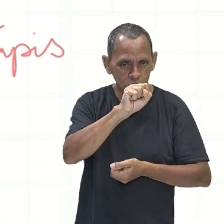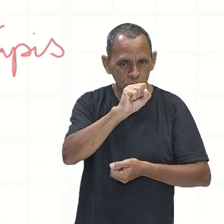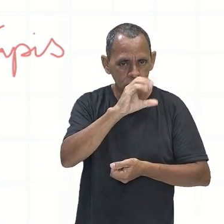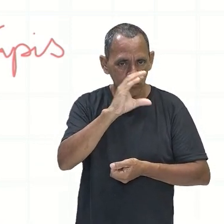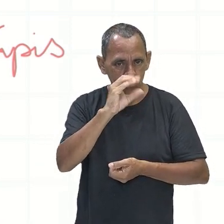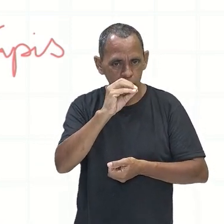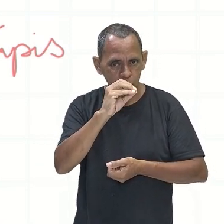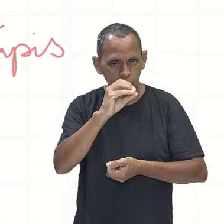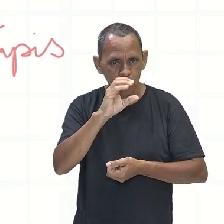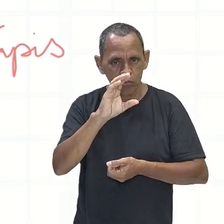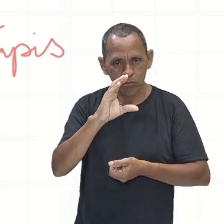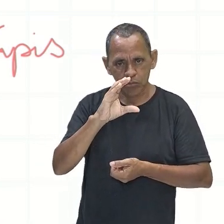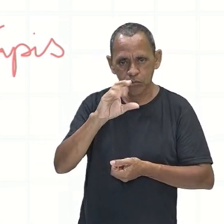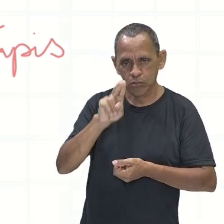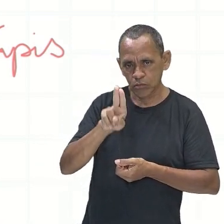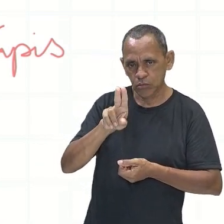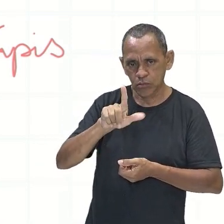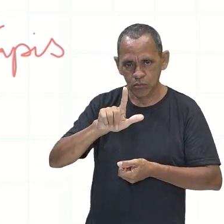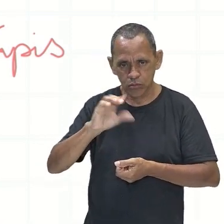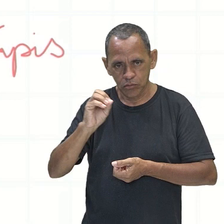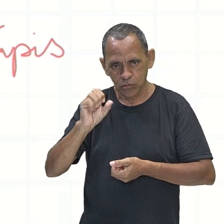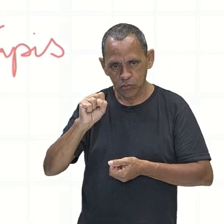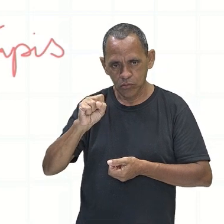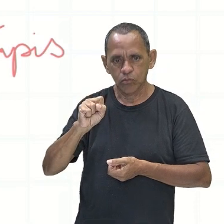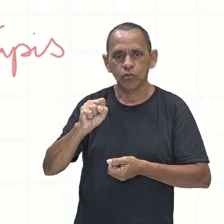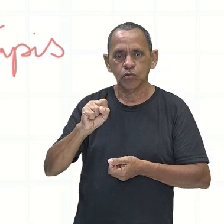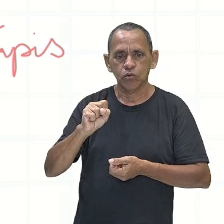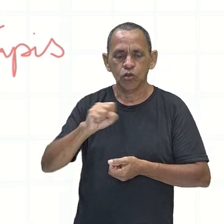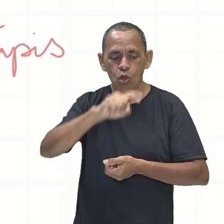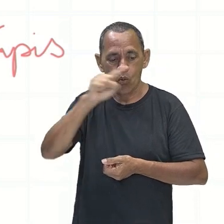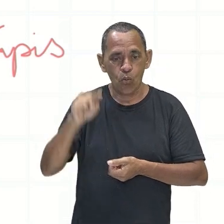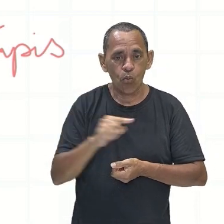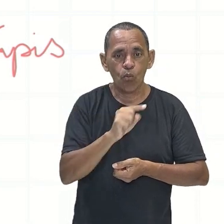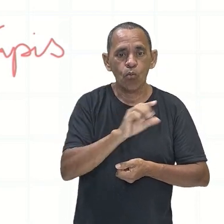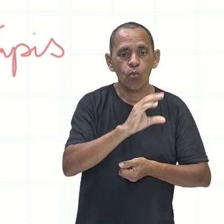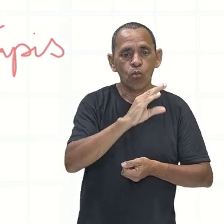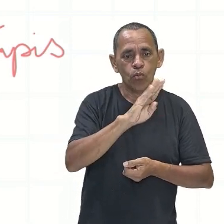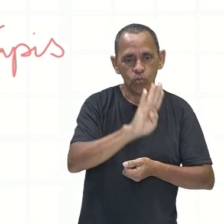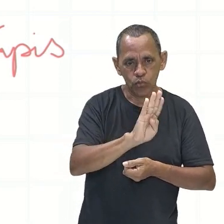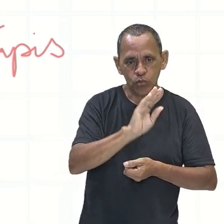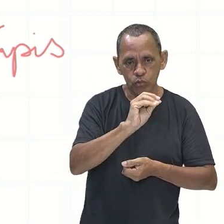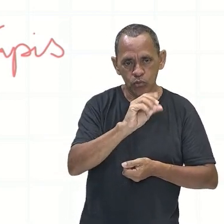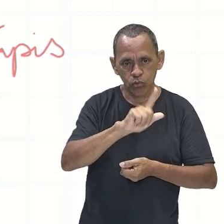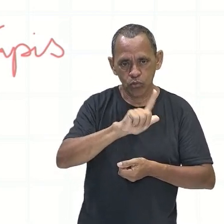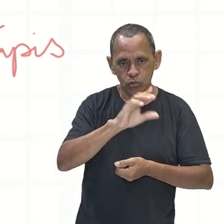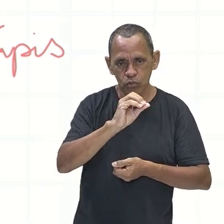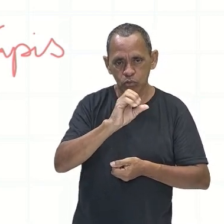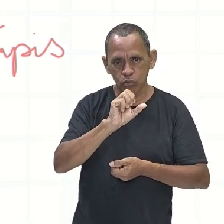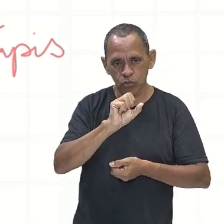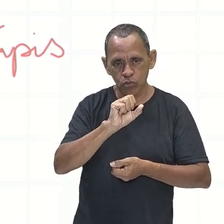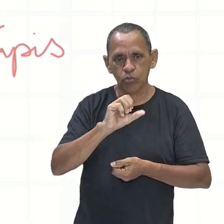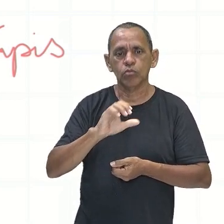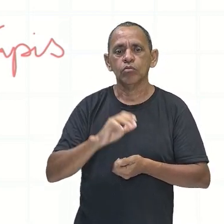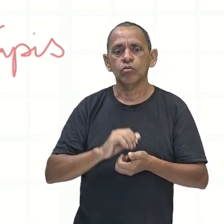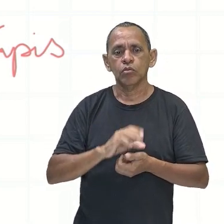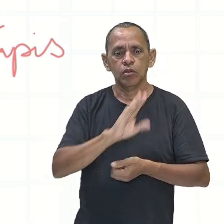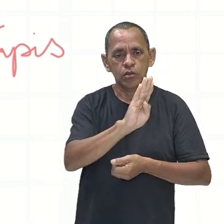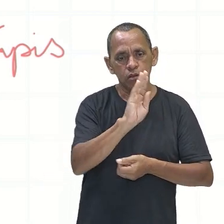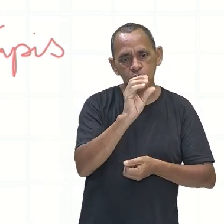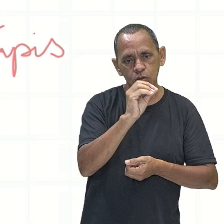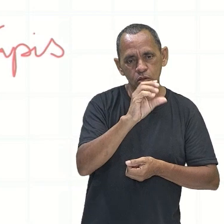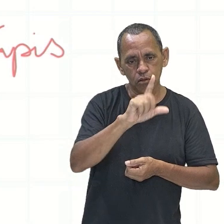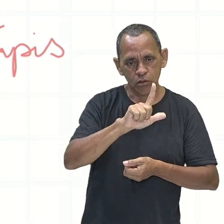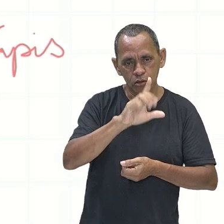Temos também a palavra bolo, né? A gente acrescenta um S apenas para indicar o plural. E a palavra